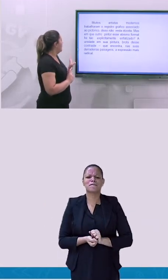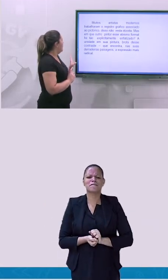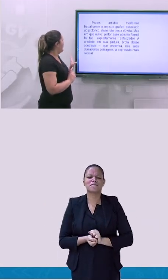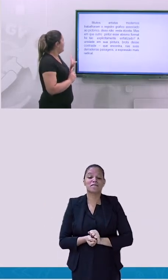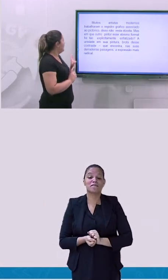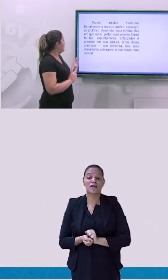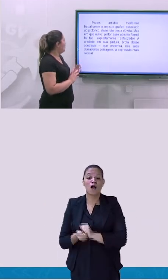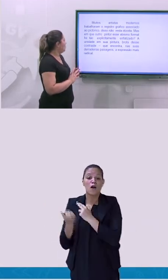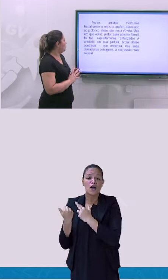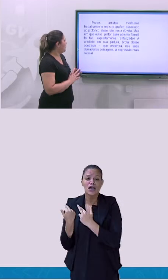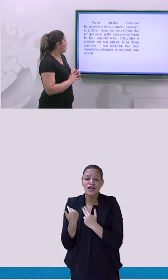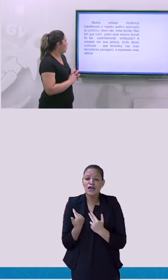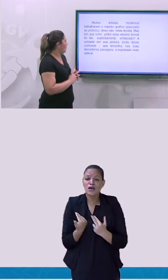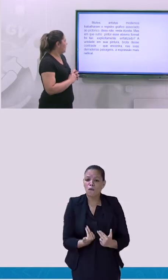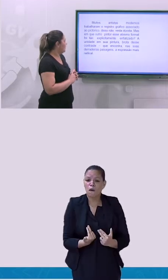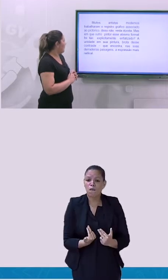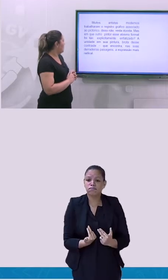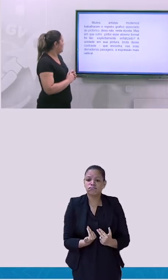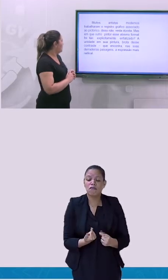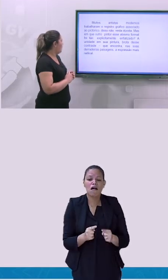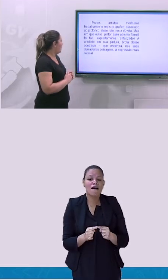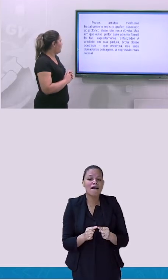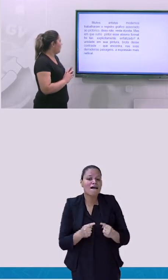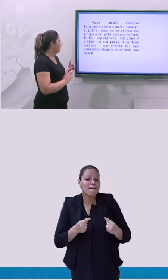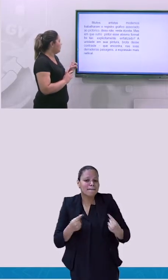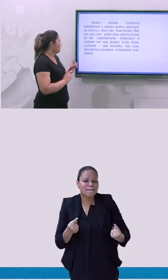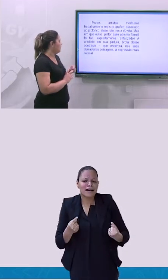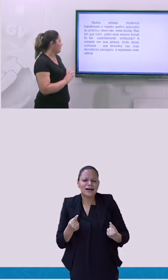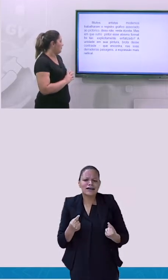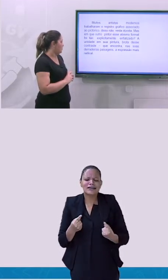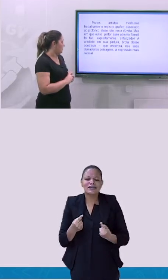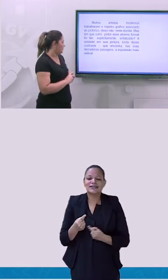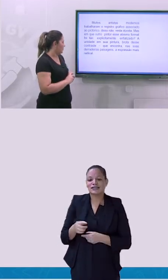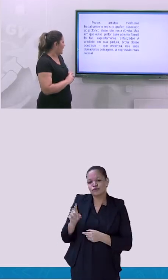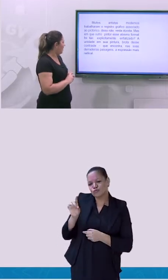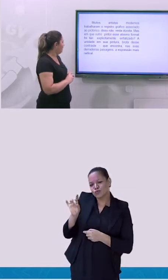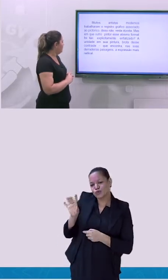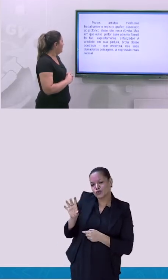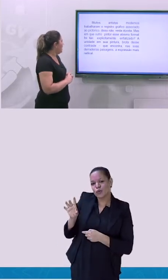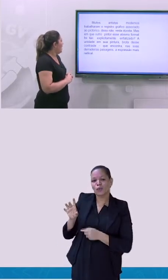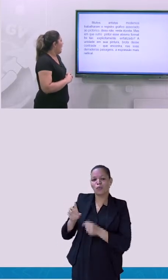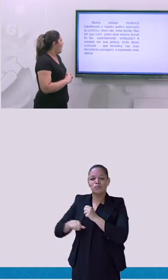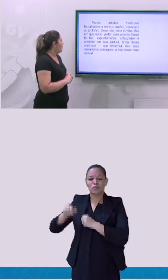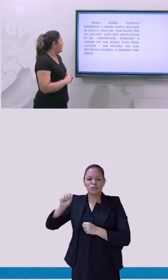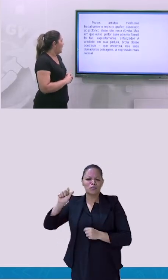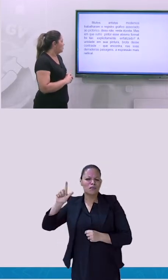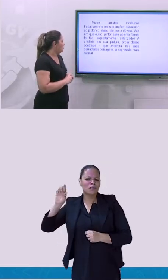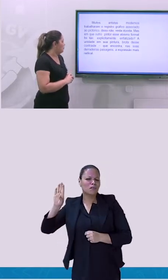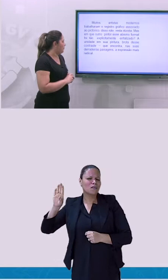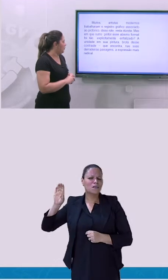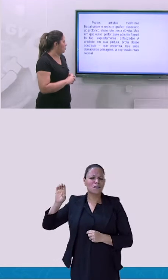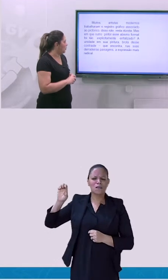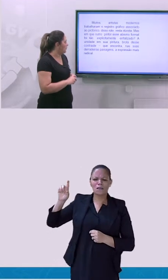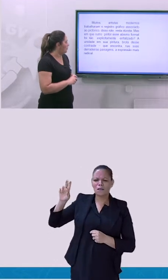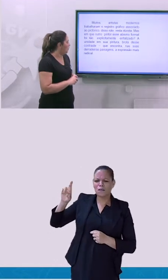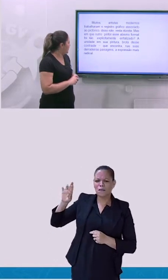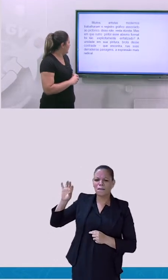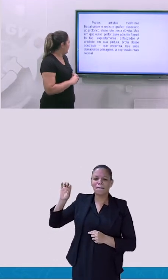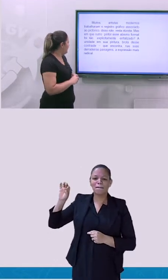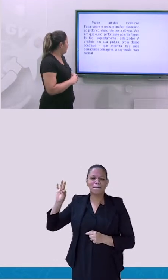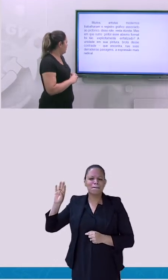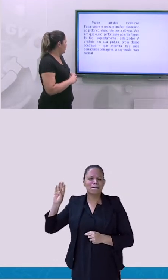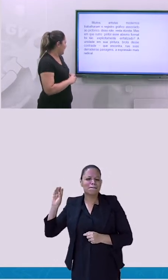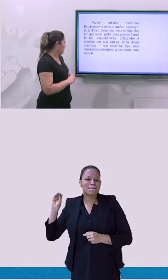dúvida, mas em que outro pintor esse abismo formal foi tão explicitamente enfatizado? A unidade em sua pintura